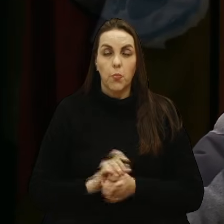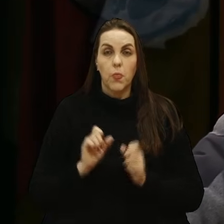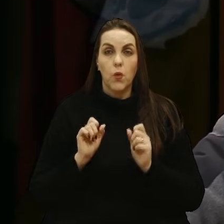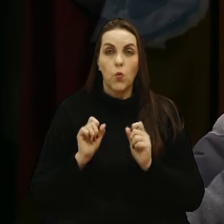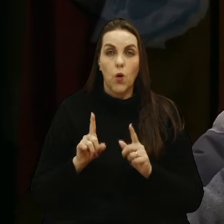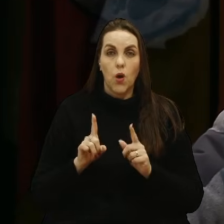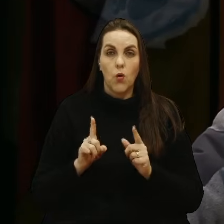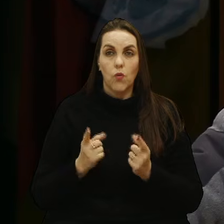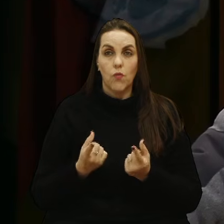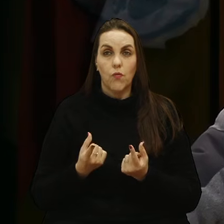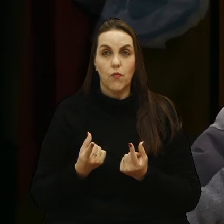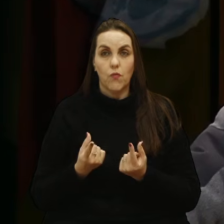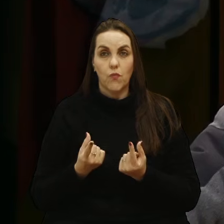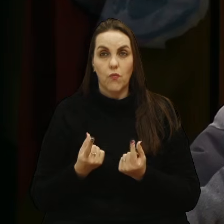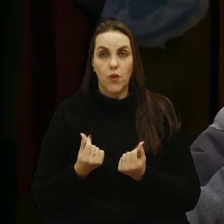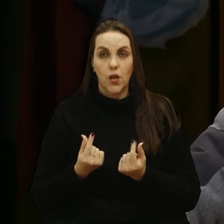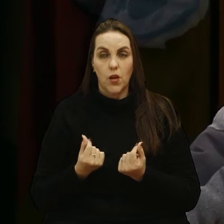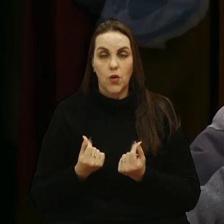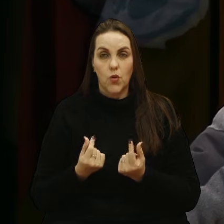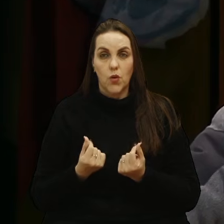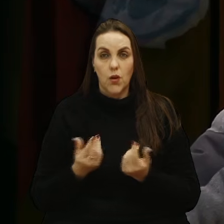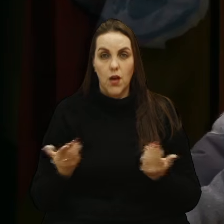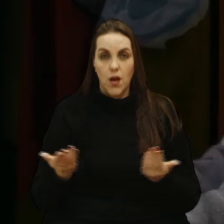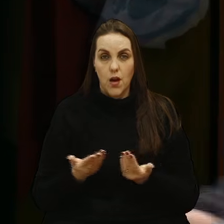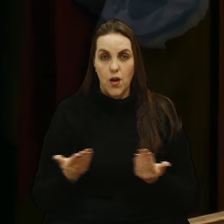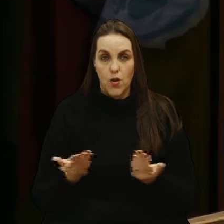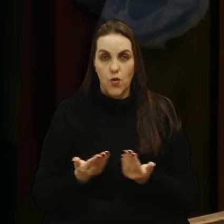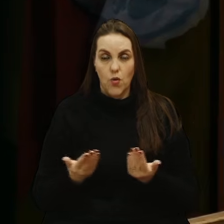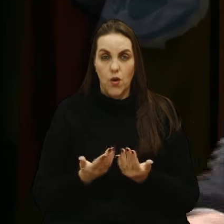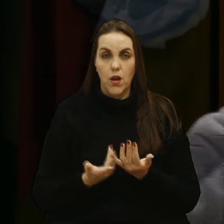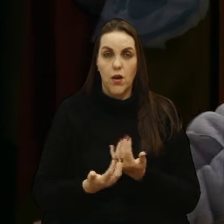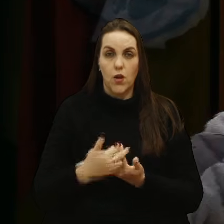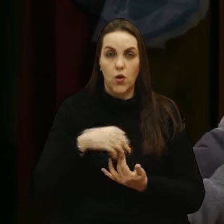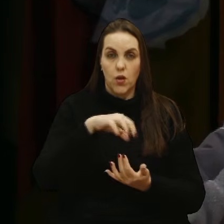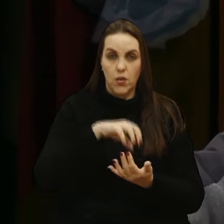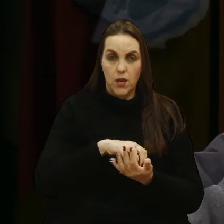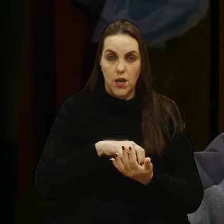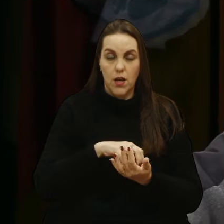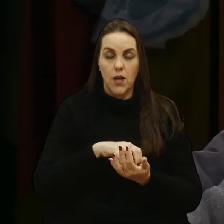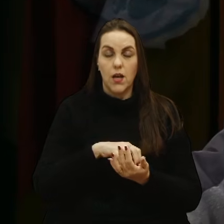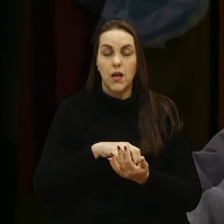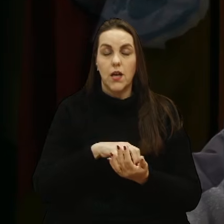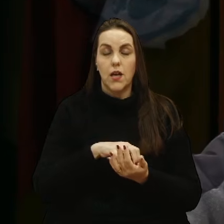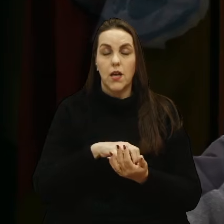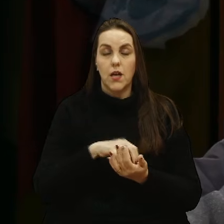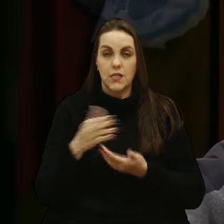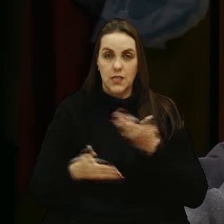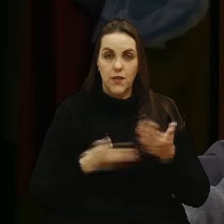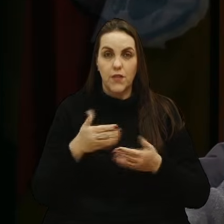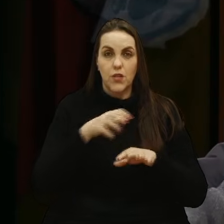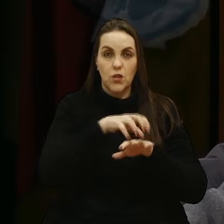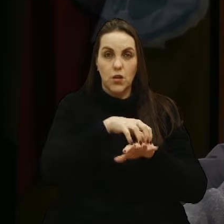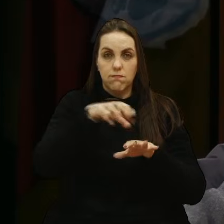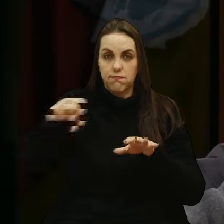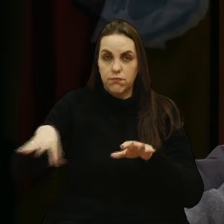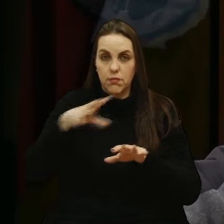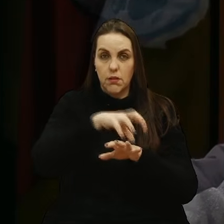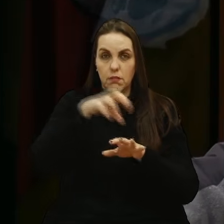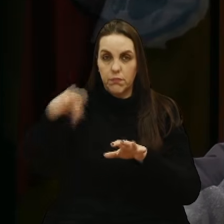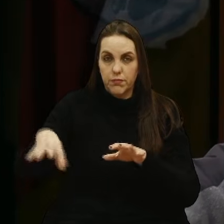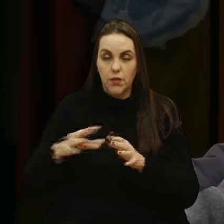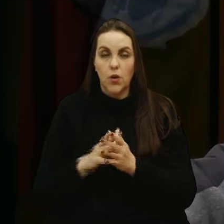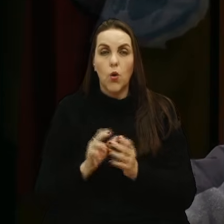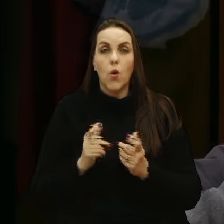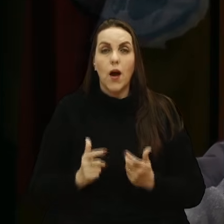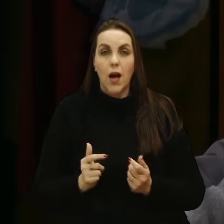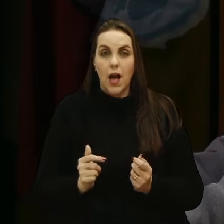Qual o valor atual recebido pela Codeca pelo serviço de transbordo? Qual é o custo mensal da manutenção